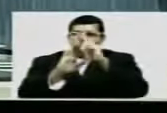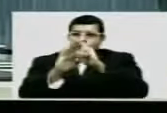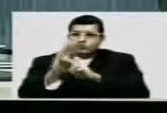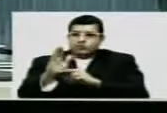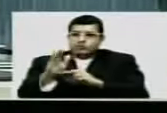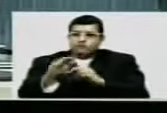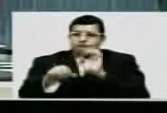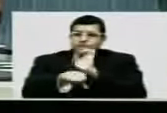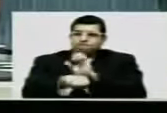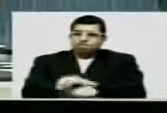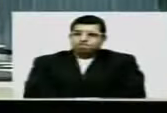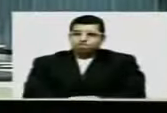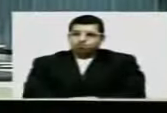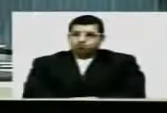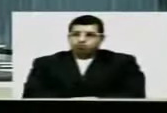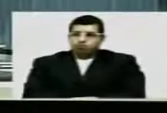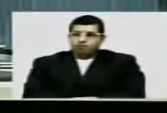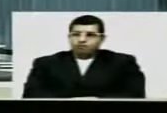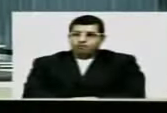operações interestaduais.